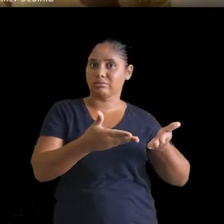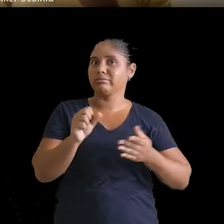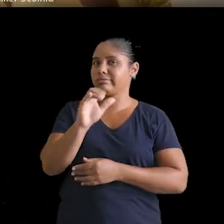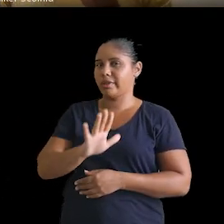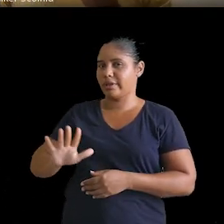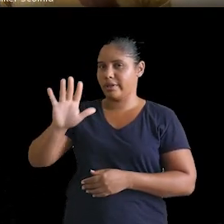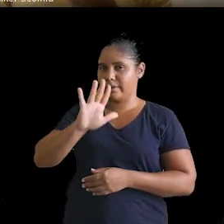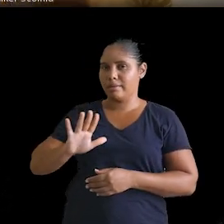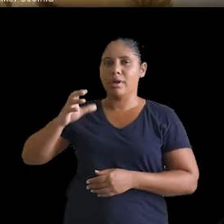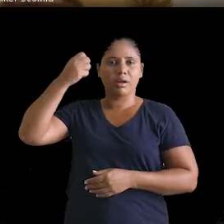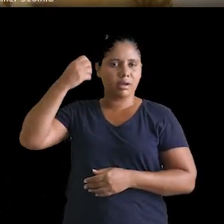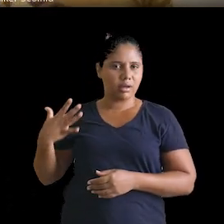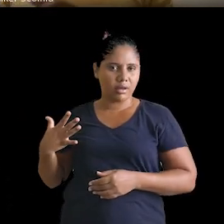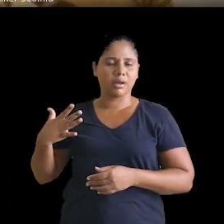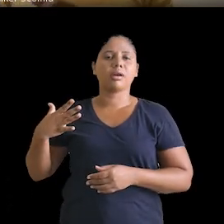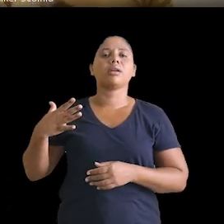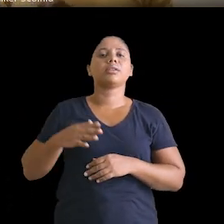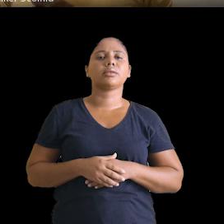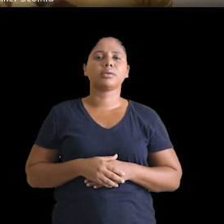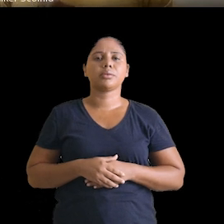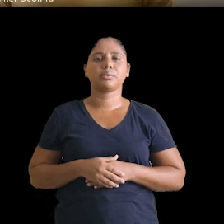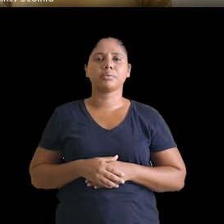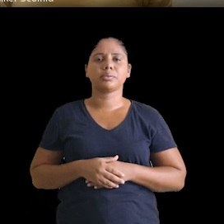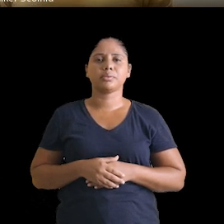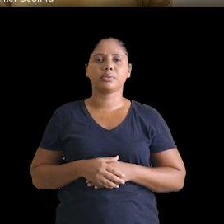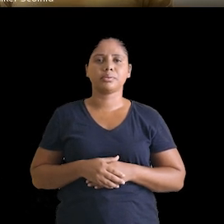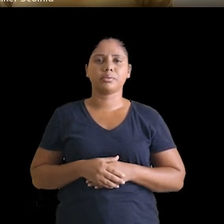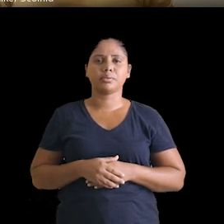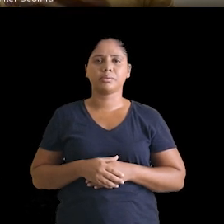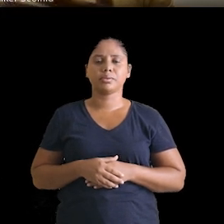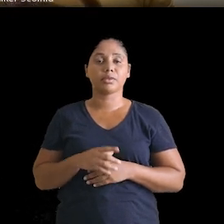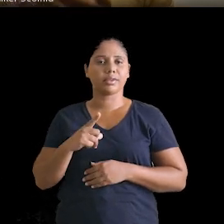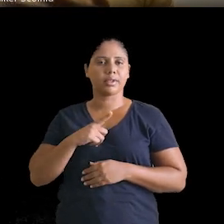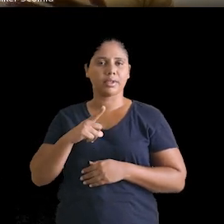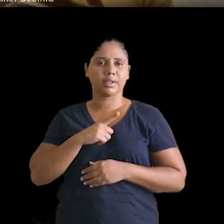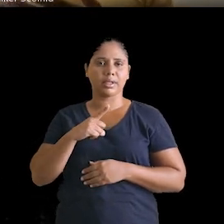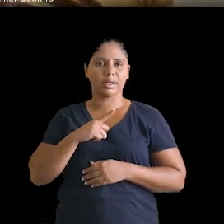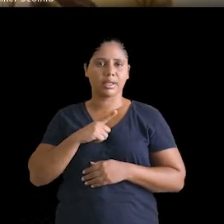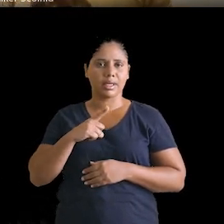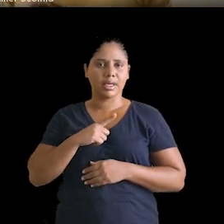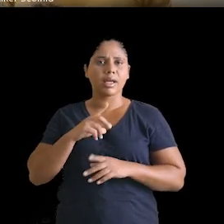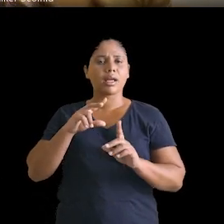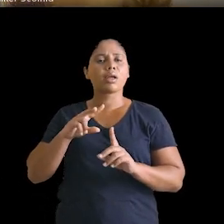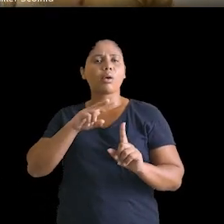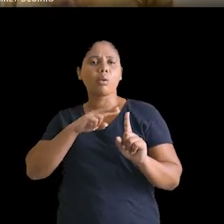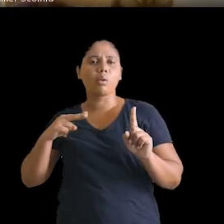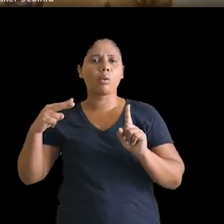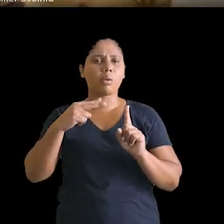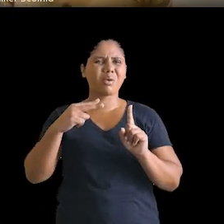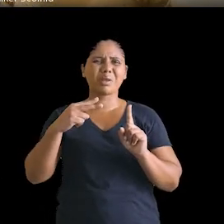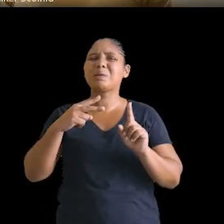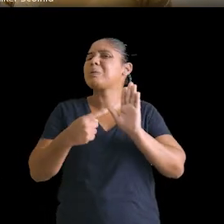aí, ilustrada por Cardoso e colaboradores do ano 2024, ela traz um modelo do estigma sobre a expressão da